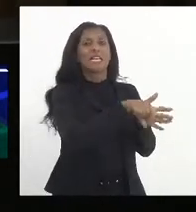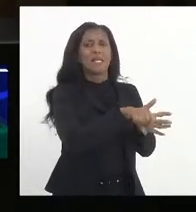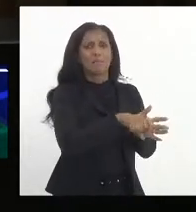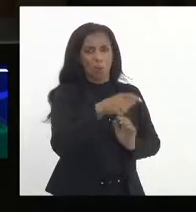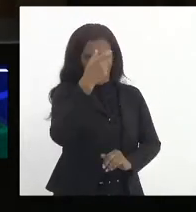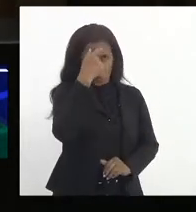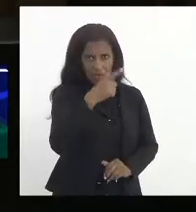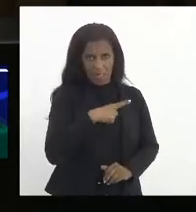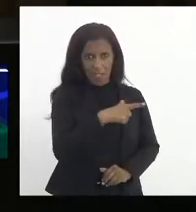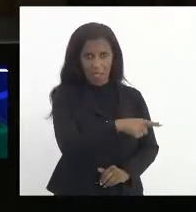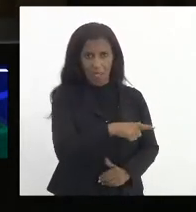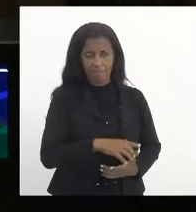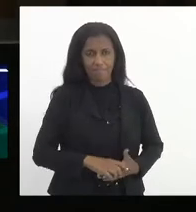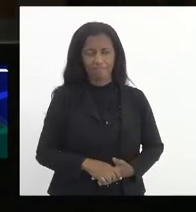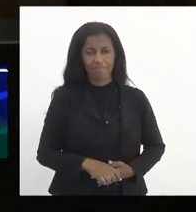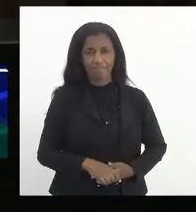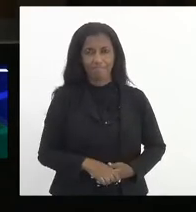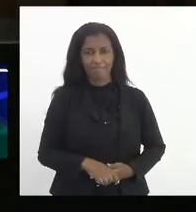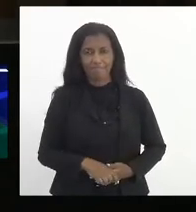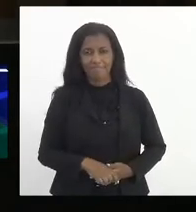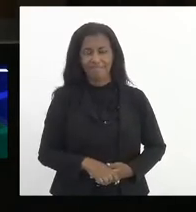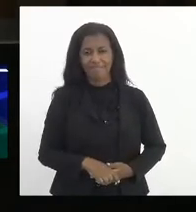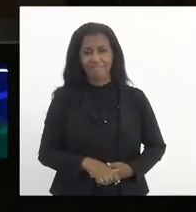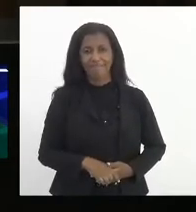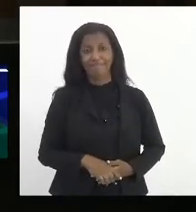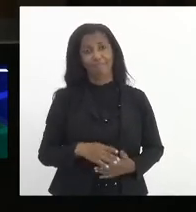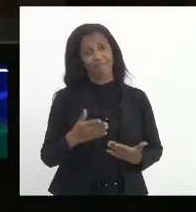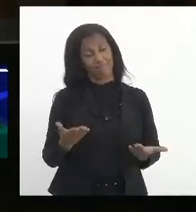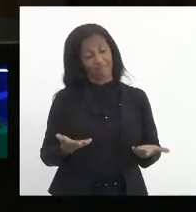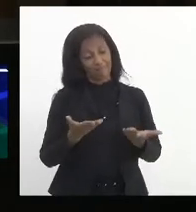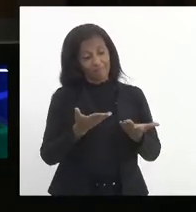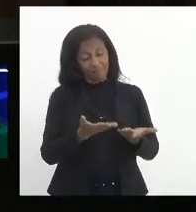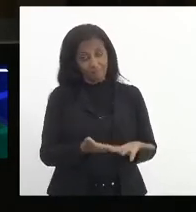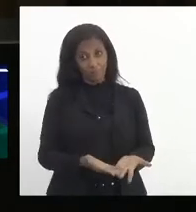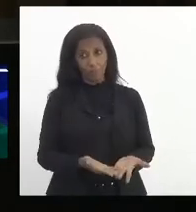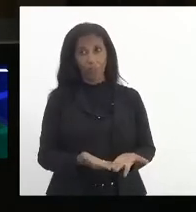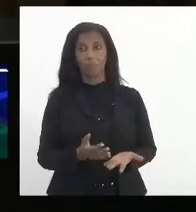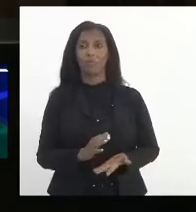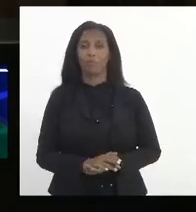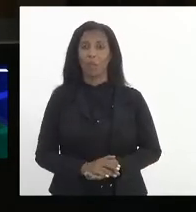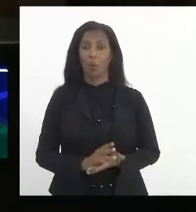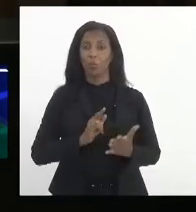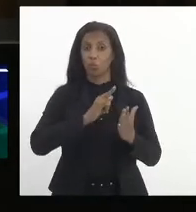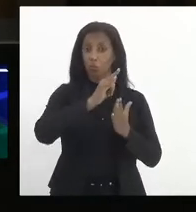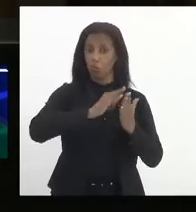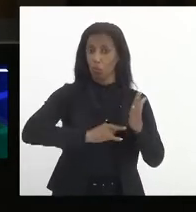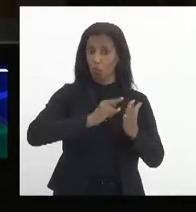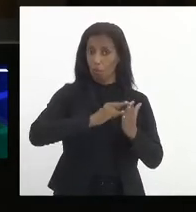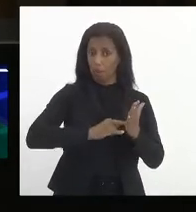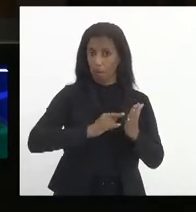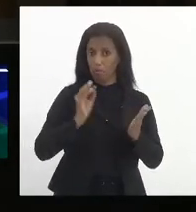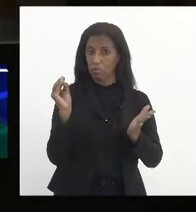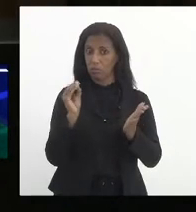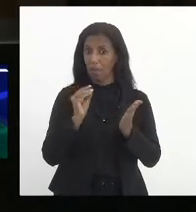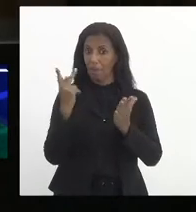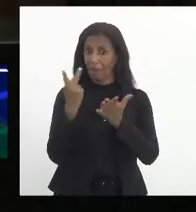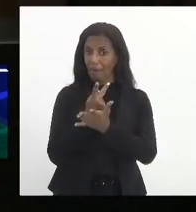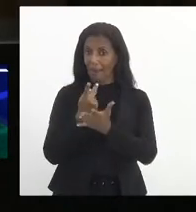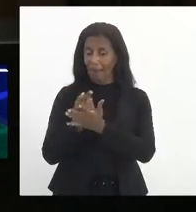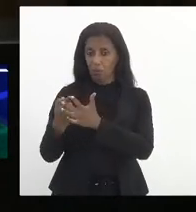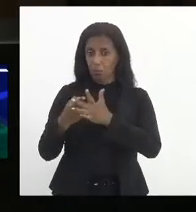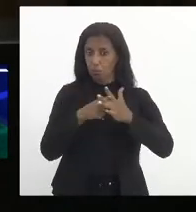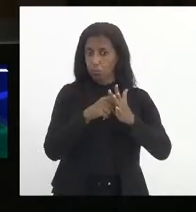consciência e isso é o que dá o documento mal formulado